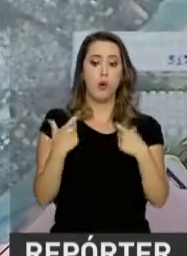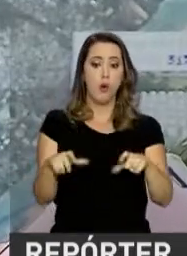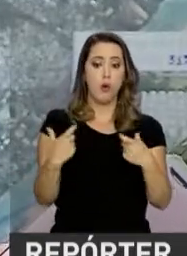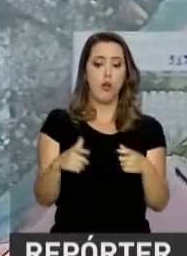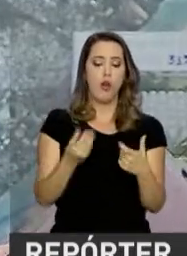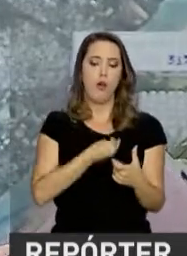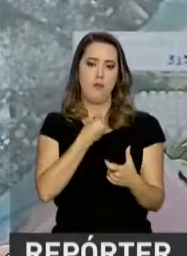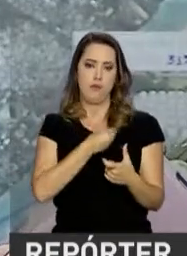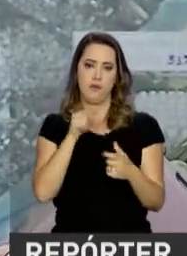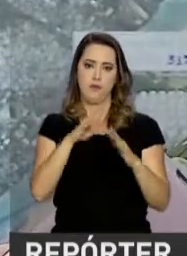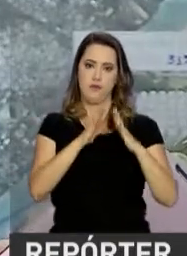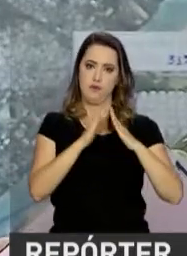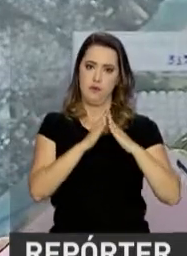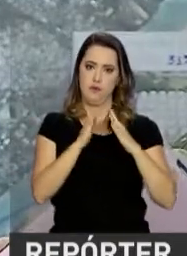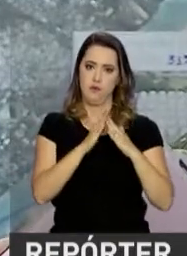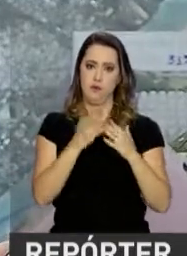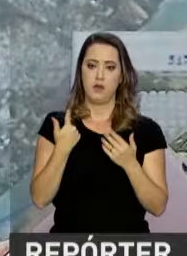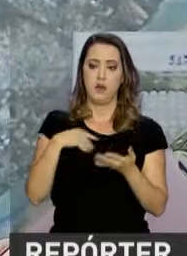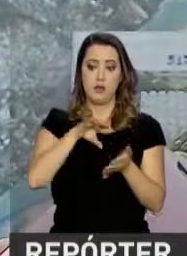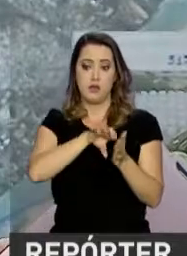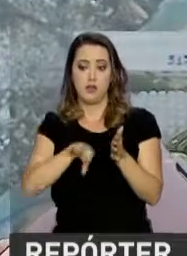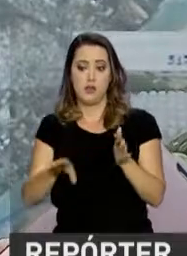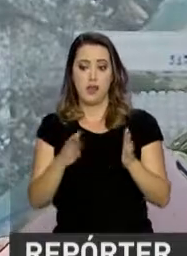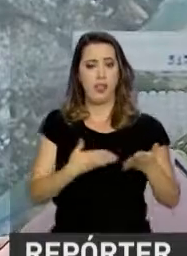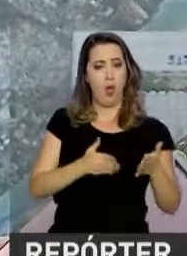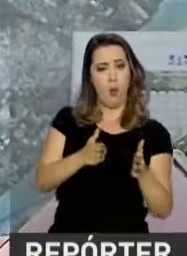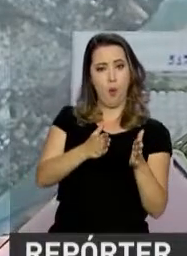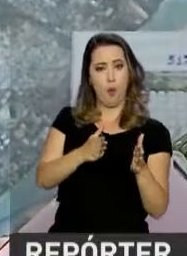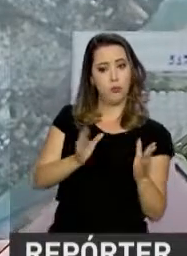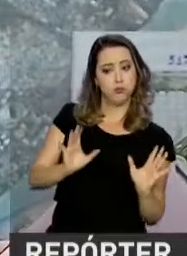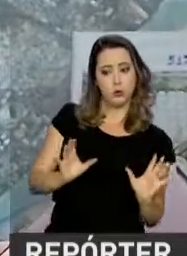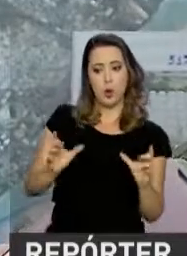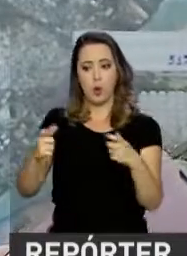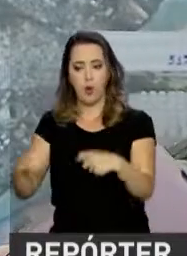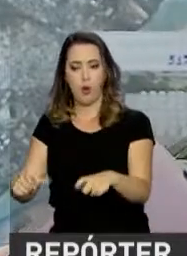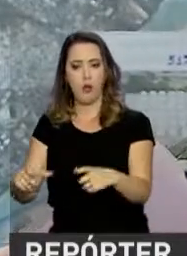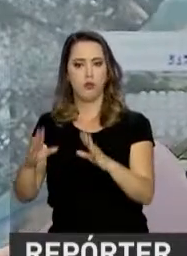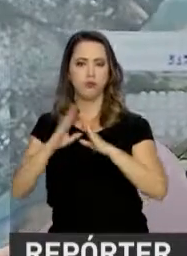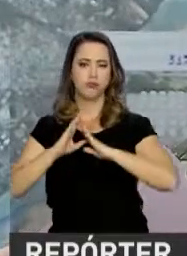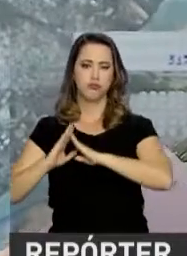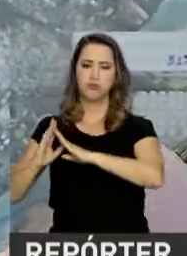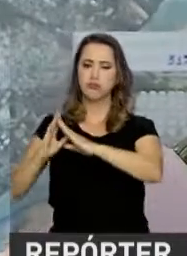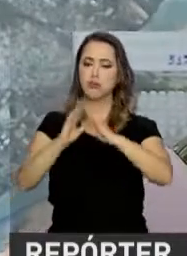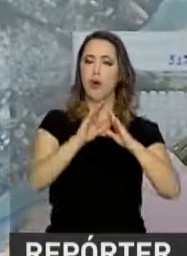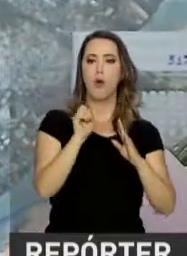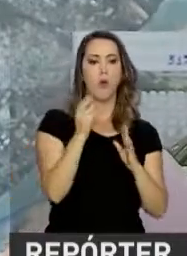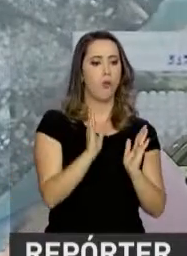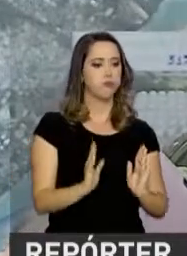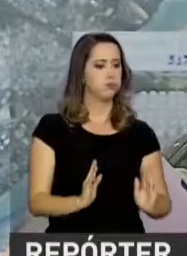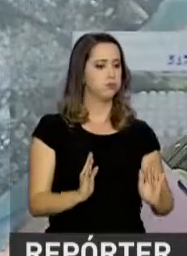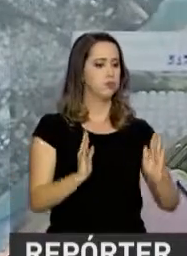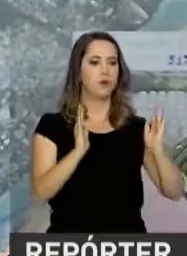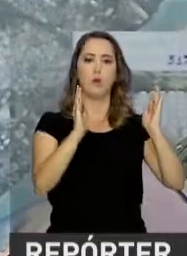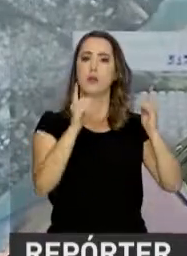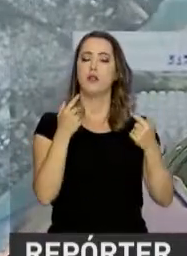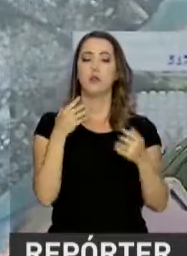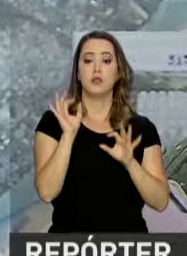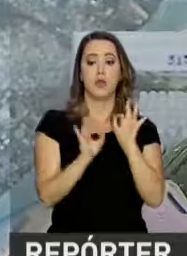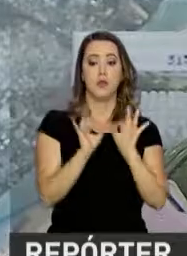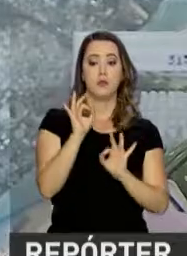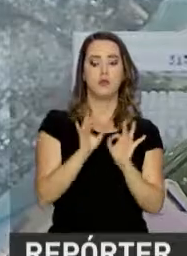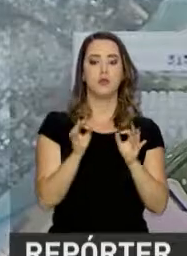a desocupação da praça e alguns remanescentes em um ou outro prédio que eles estejam ocupando, nós vamos